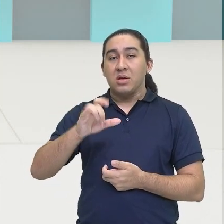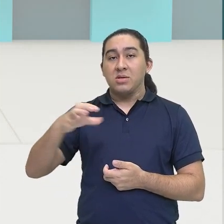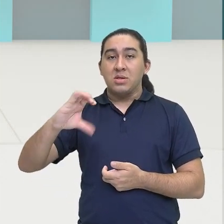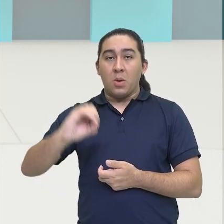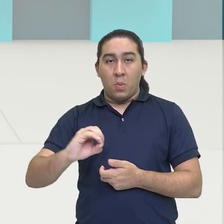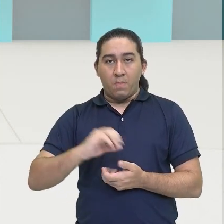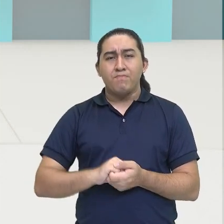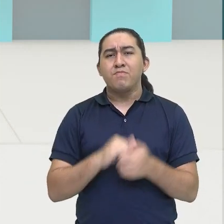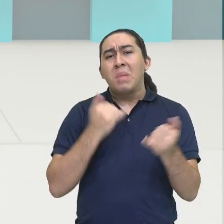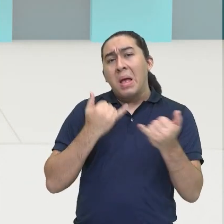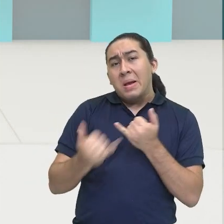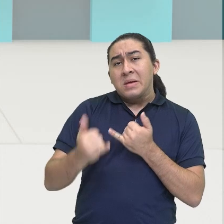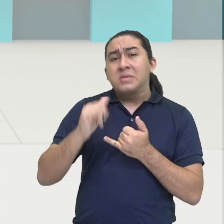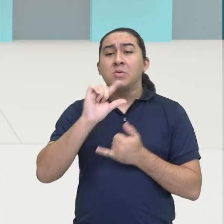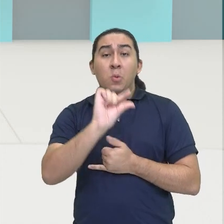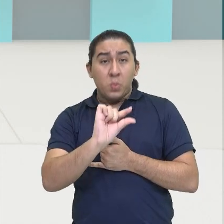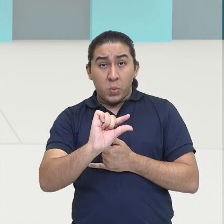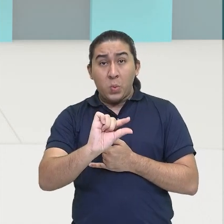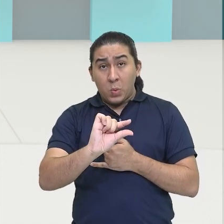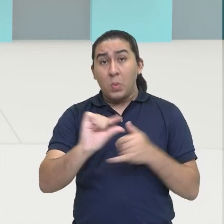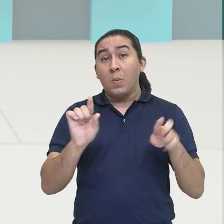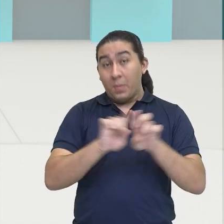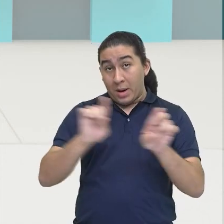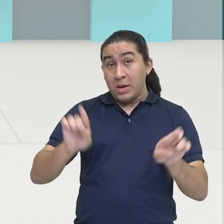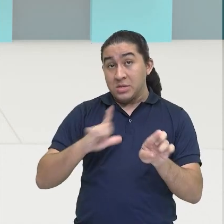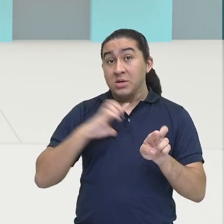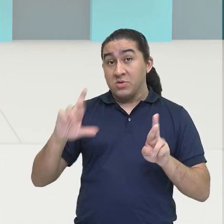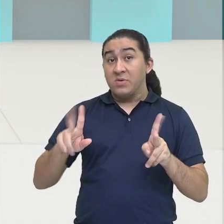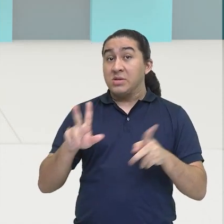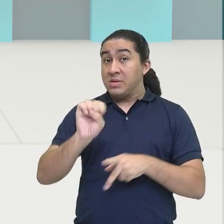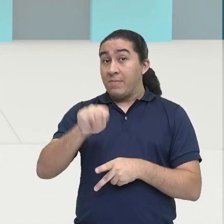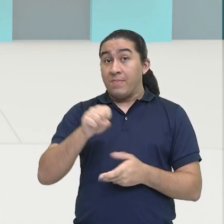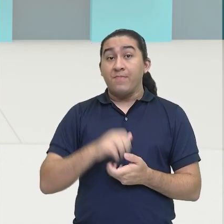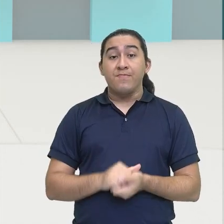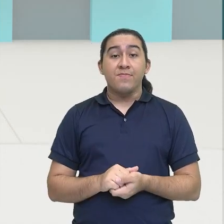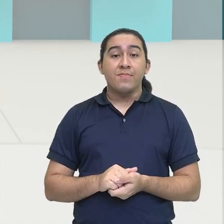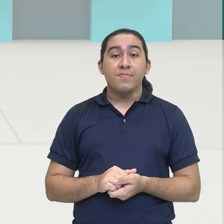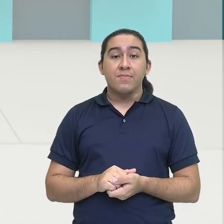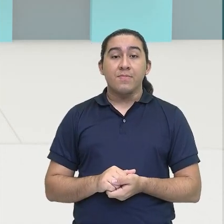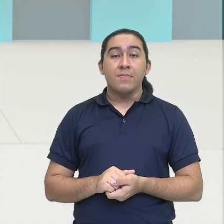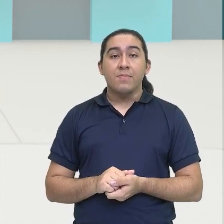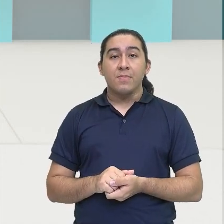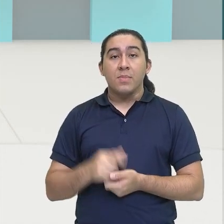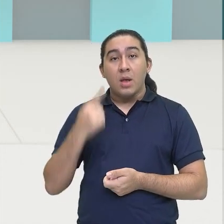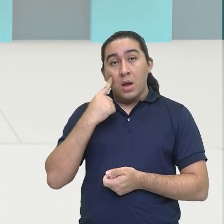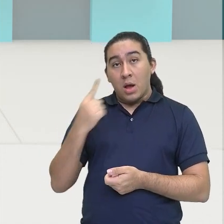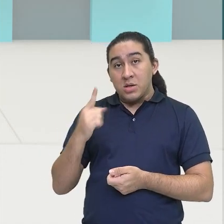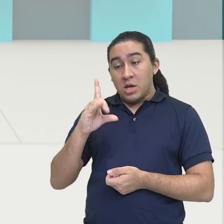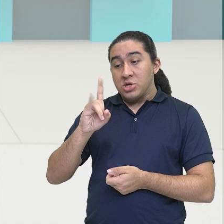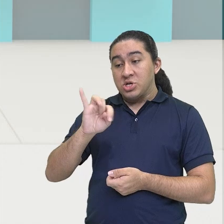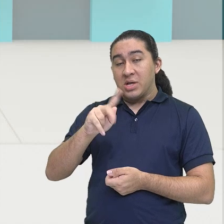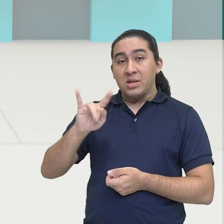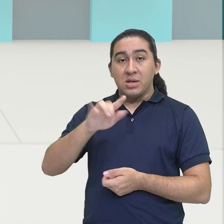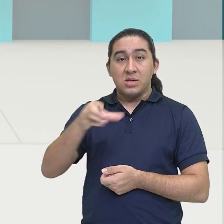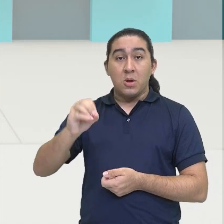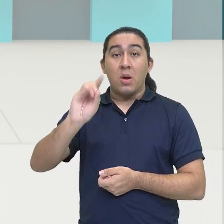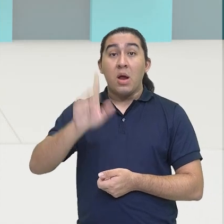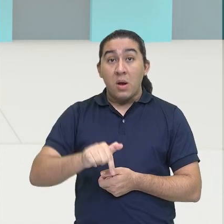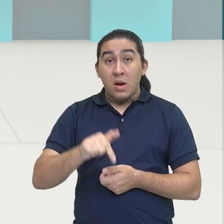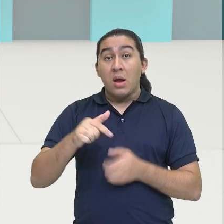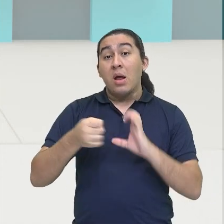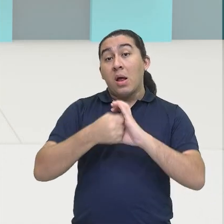se parecem um pouco, mas existem diferenças. A dissertação se caracteriza pela apresentação